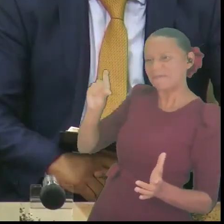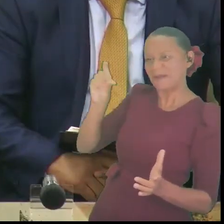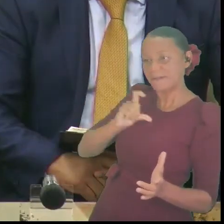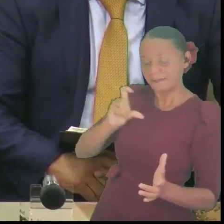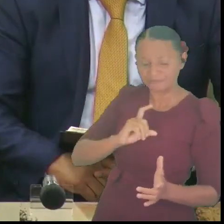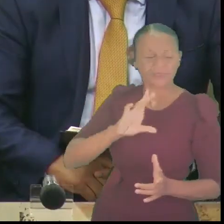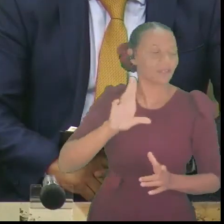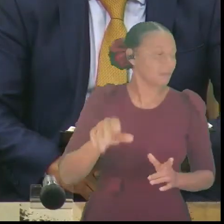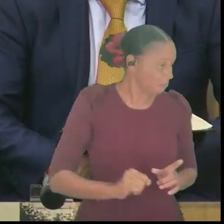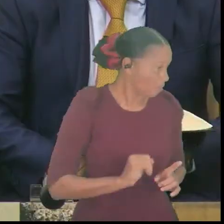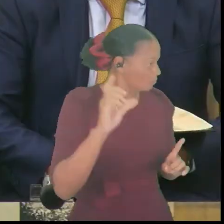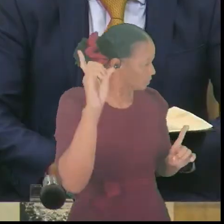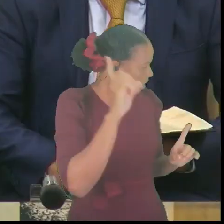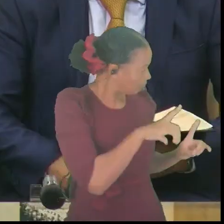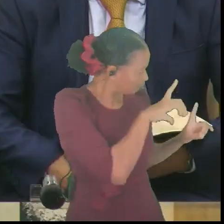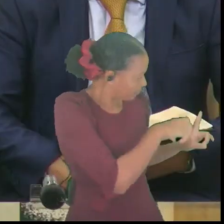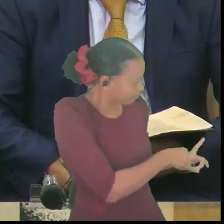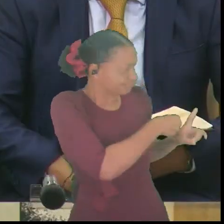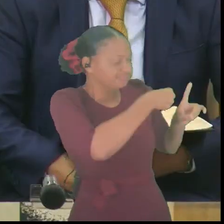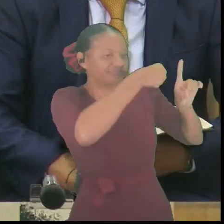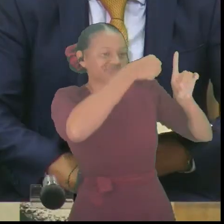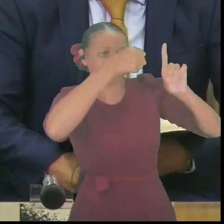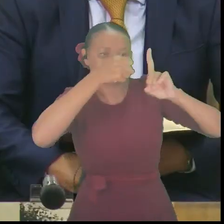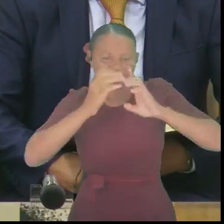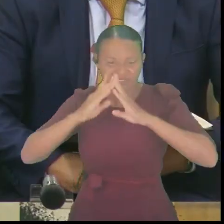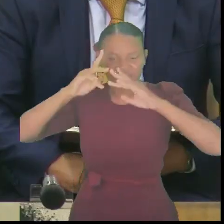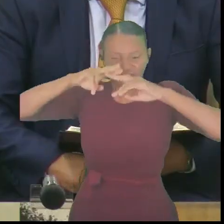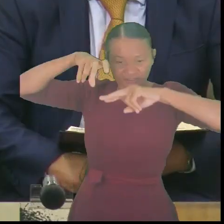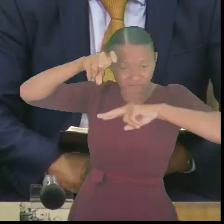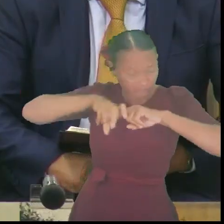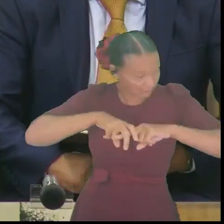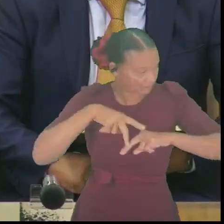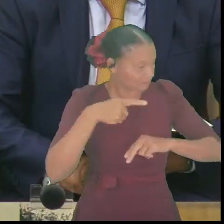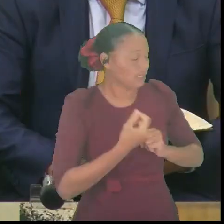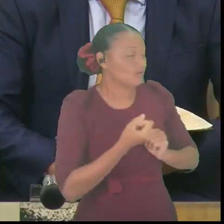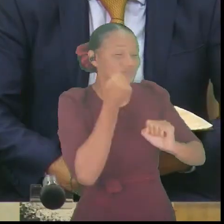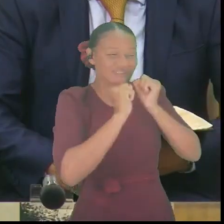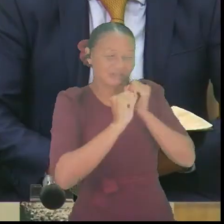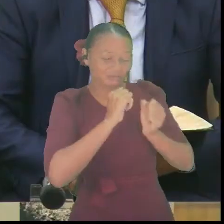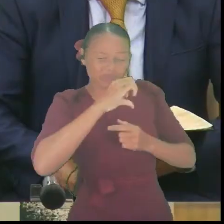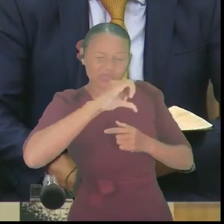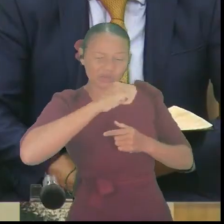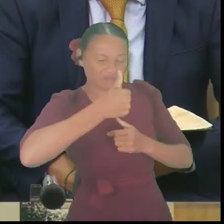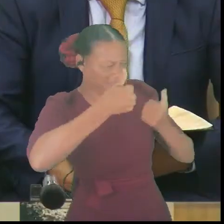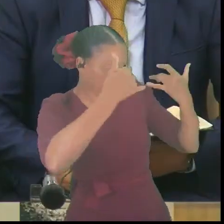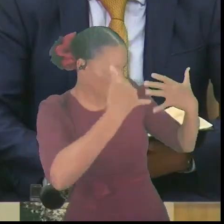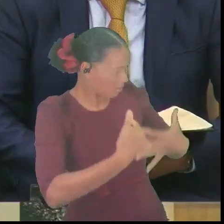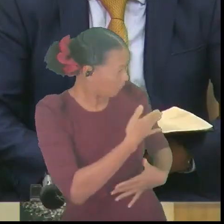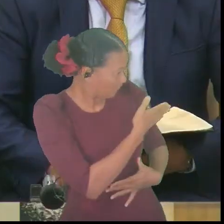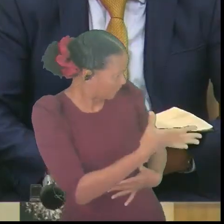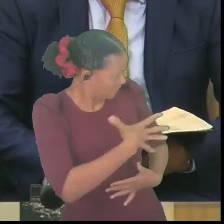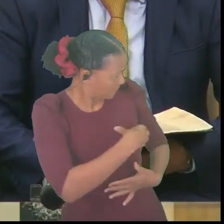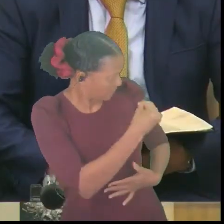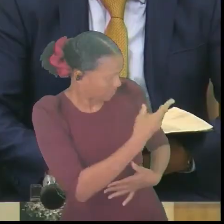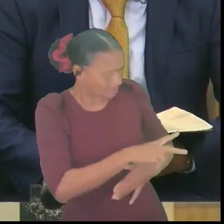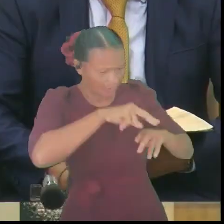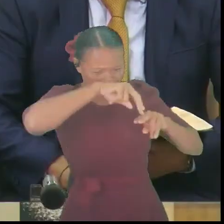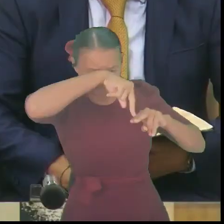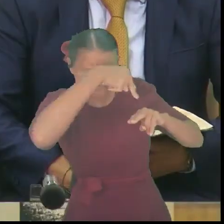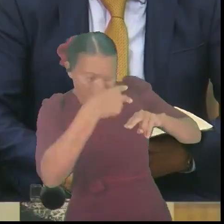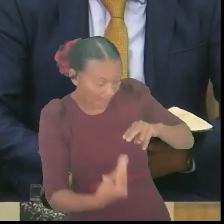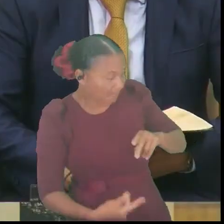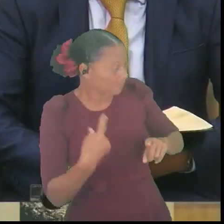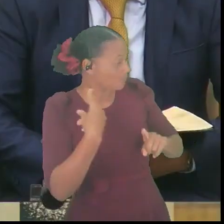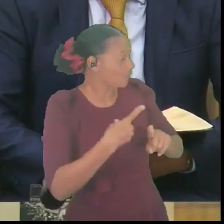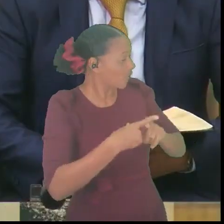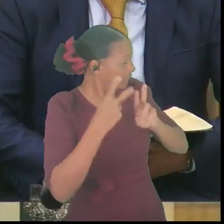pináculo do templo, citou para ele parte do Salmo 91 e disse: se tu és o Filho de Deus, lança-te daqui abaixo, porque a teu respeito